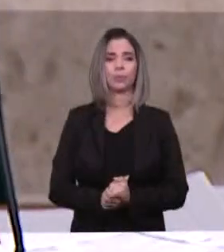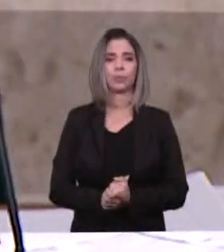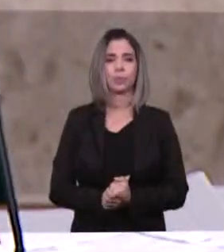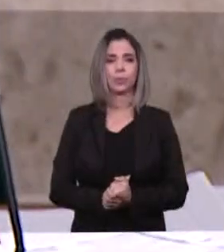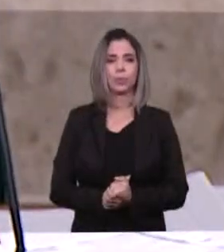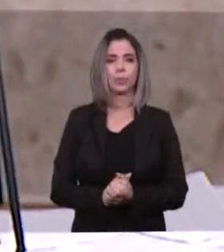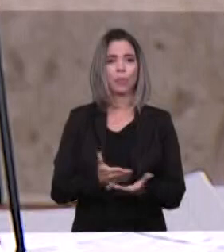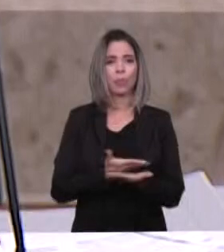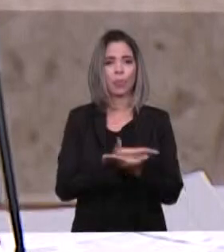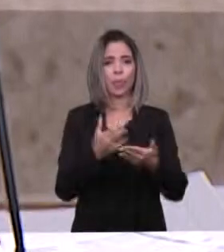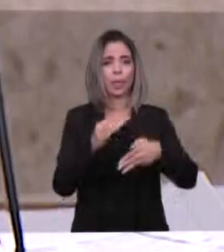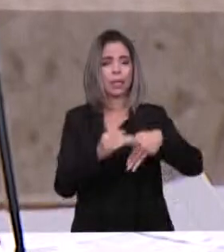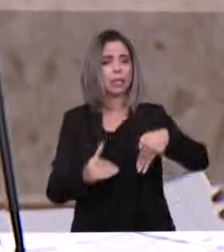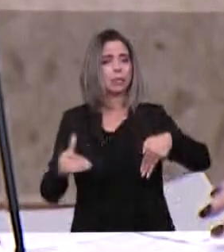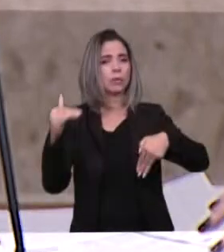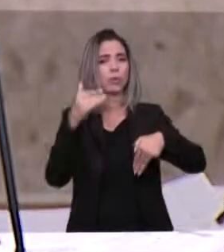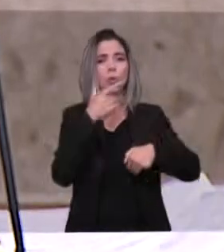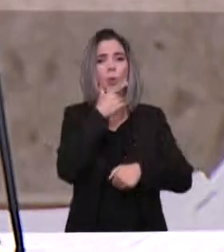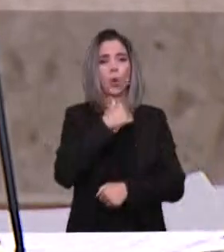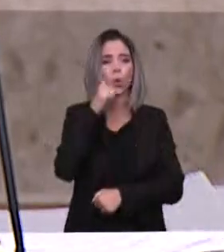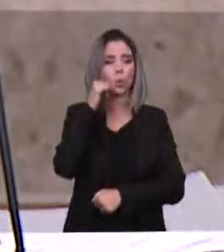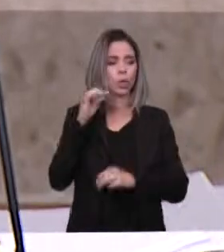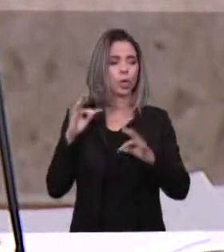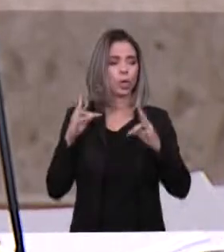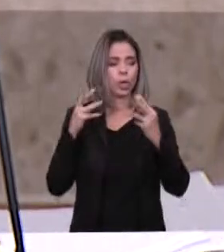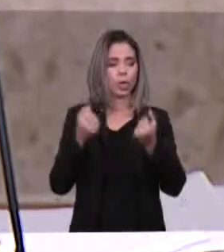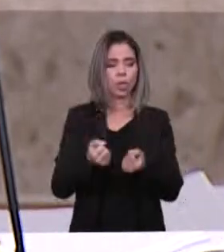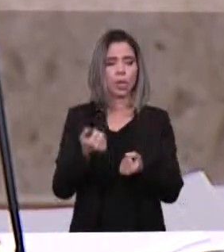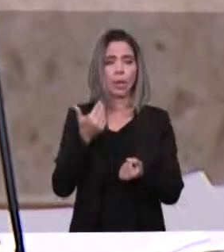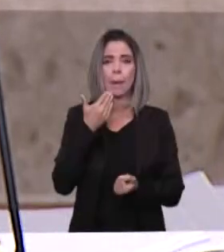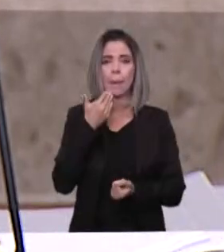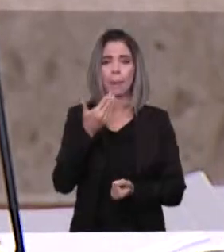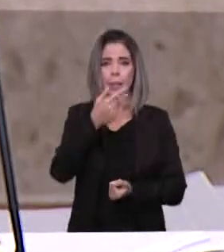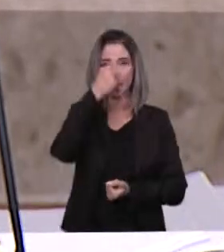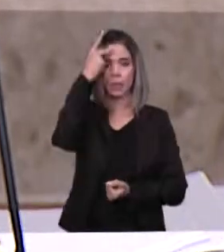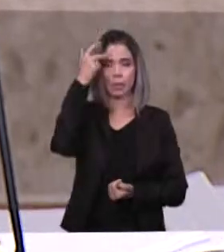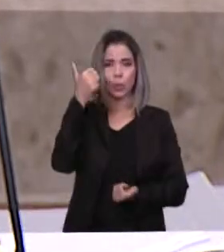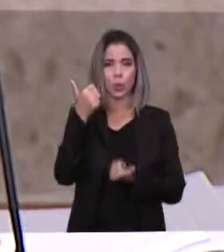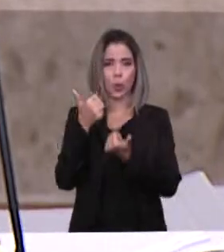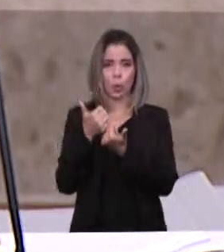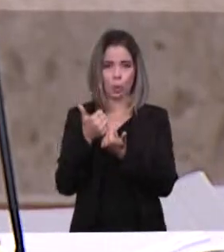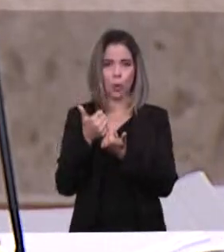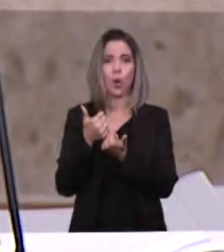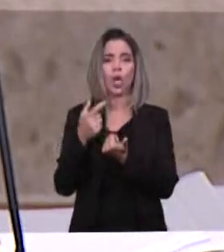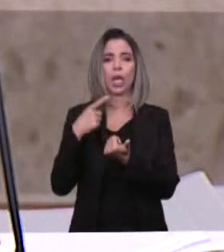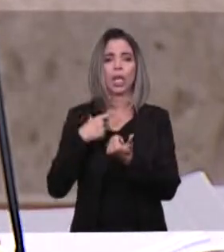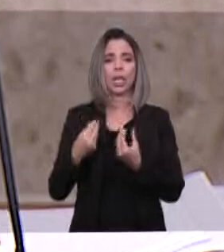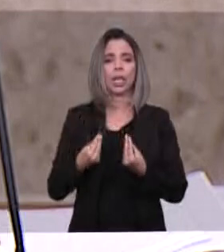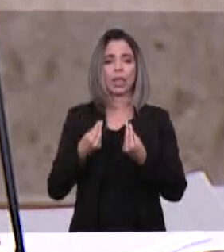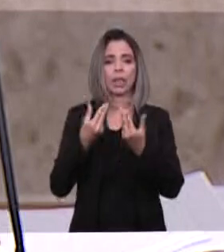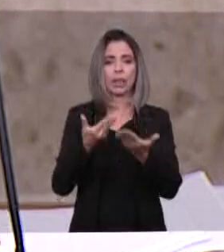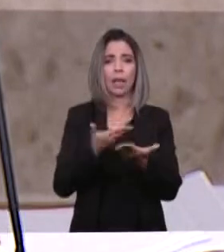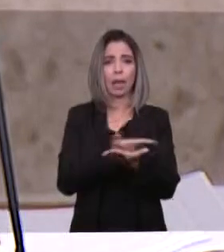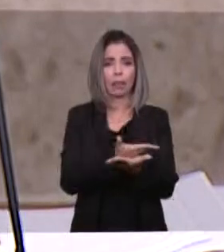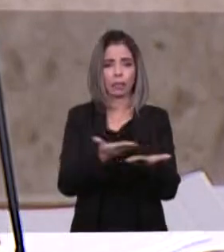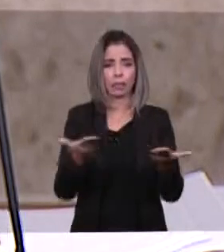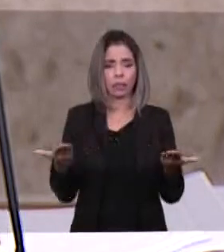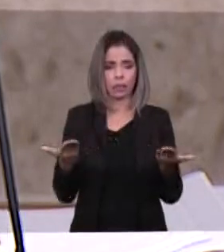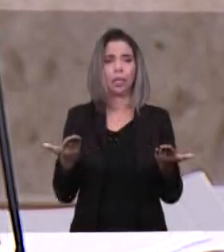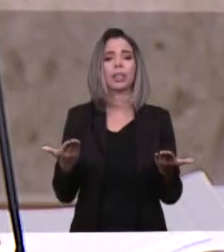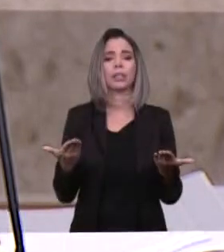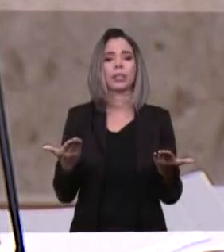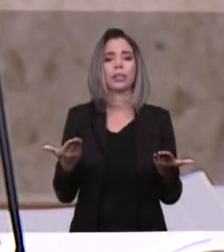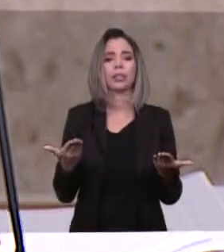Senhora ministra, senhores ministros, eu vou pedir aos nossos assistentes de plenário que passem a vossas excelências para